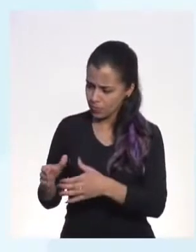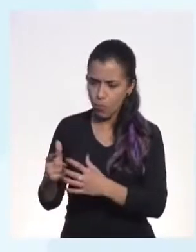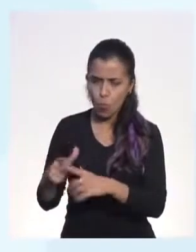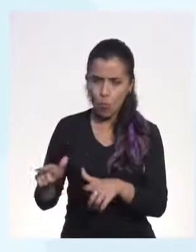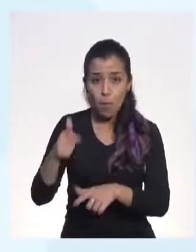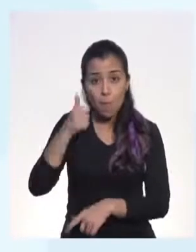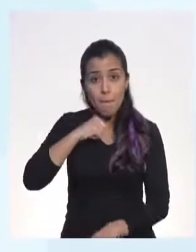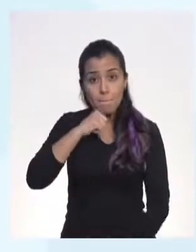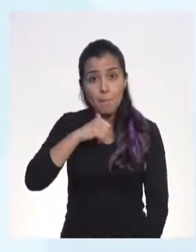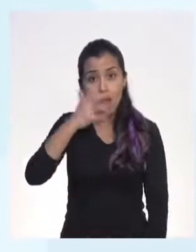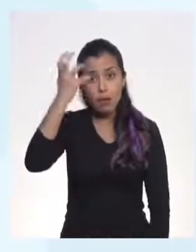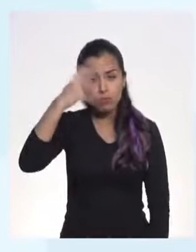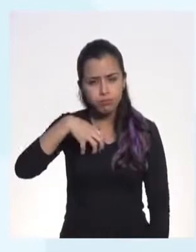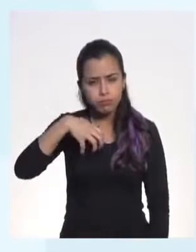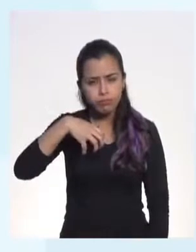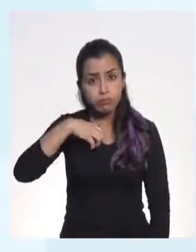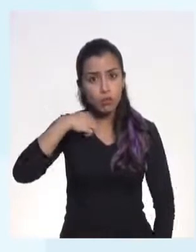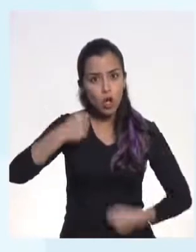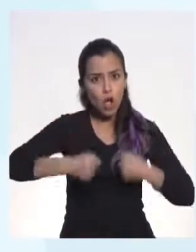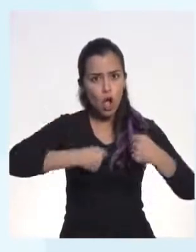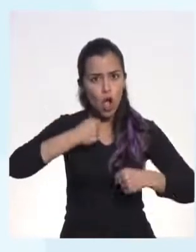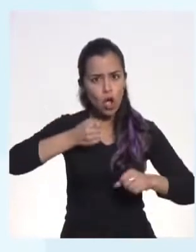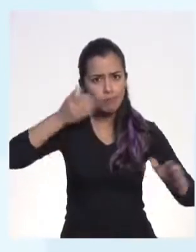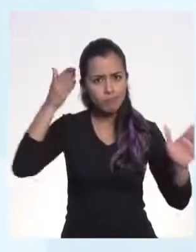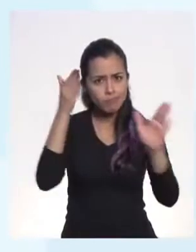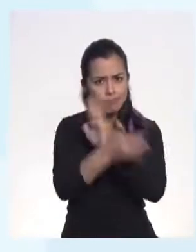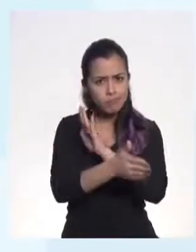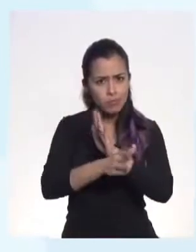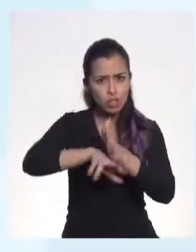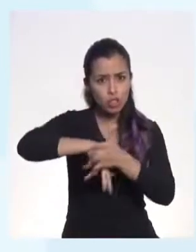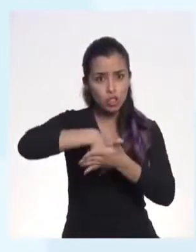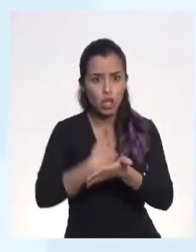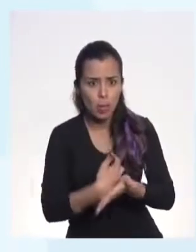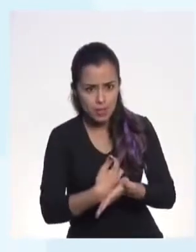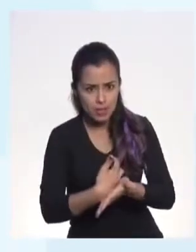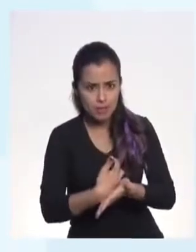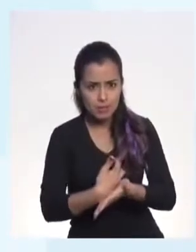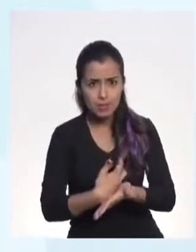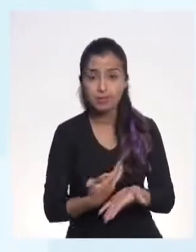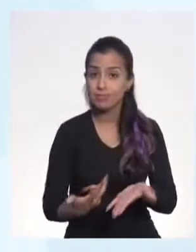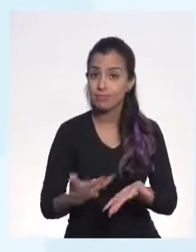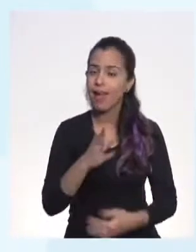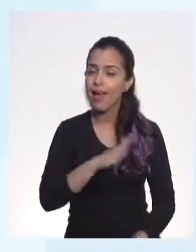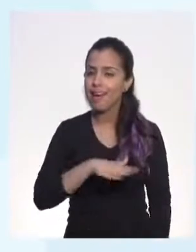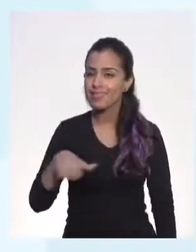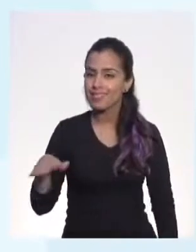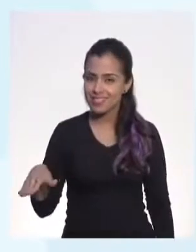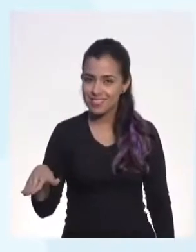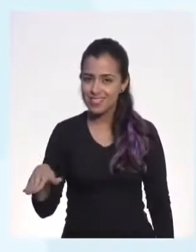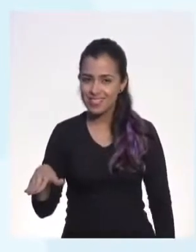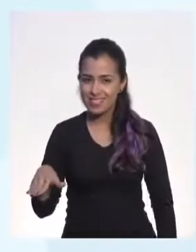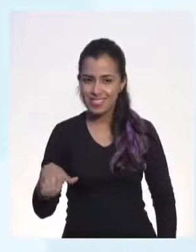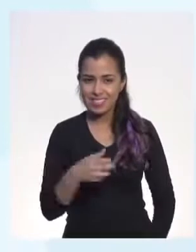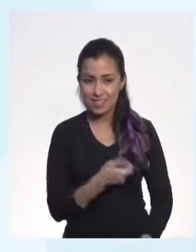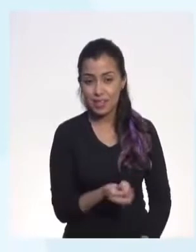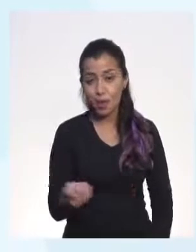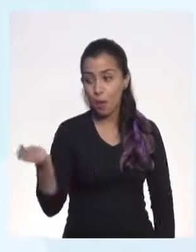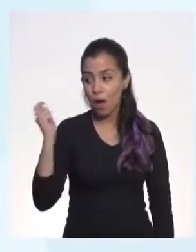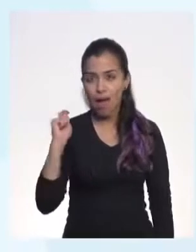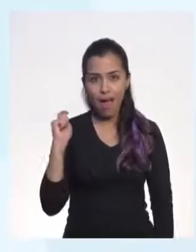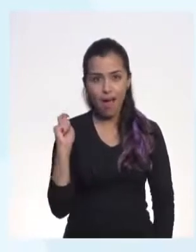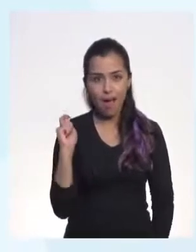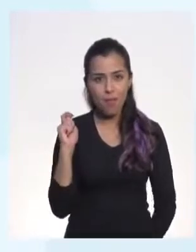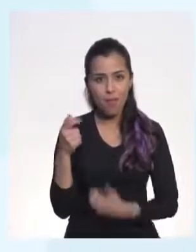falha correm churrão vozeirão tropeçando quem as crianças com um ramo Percy